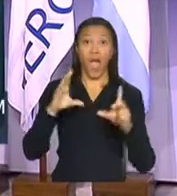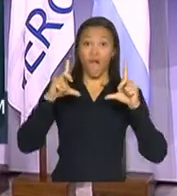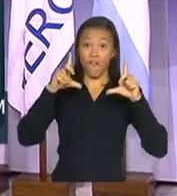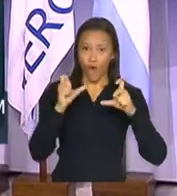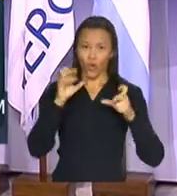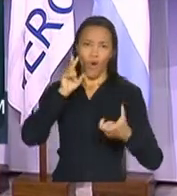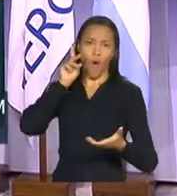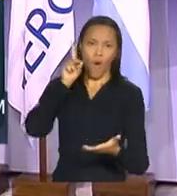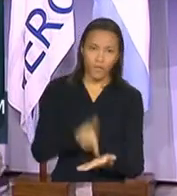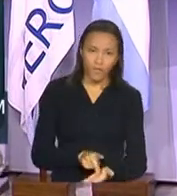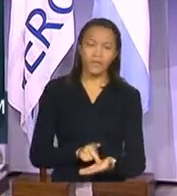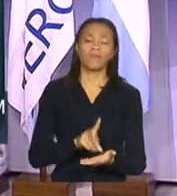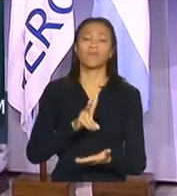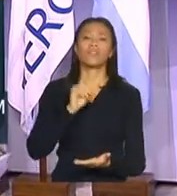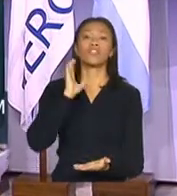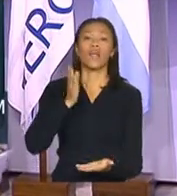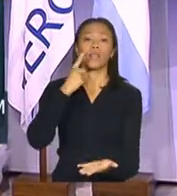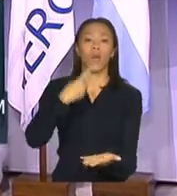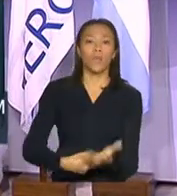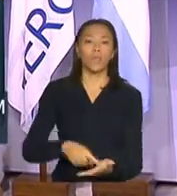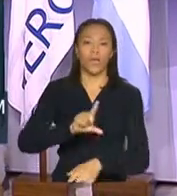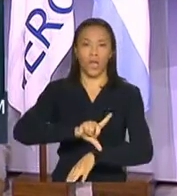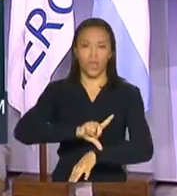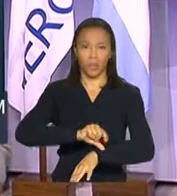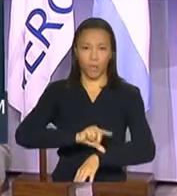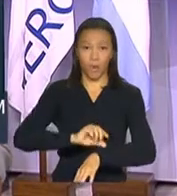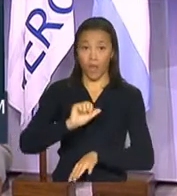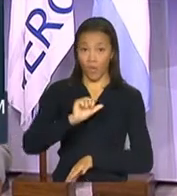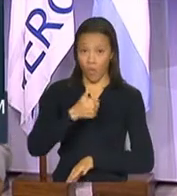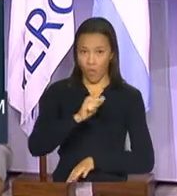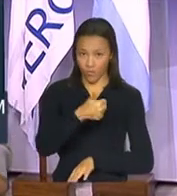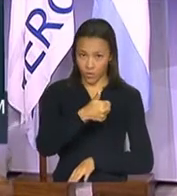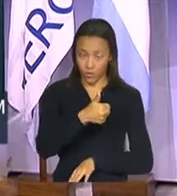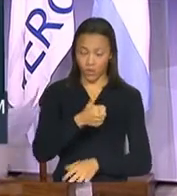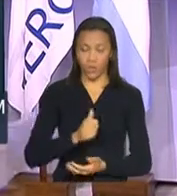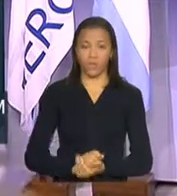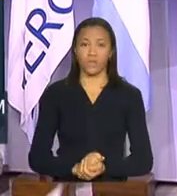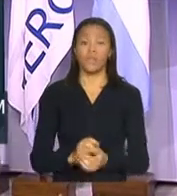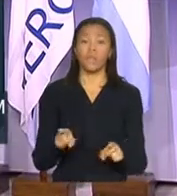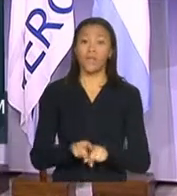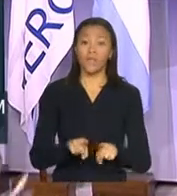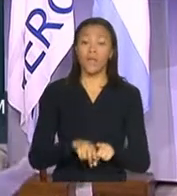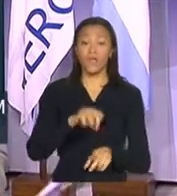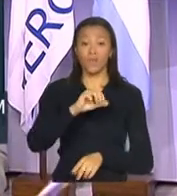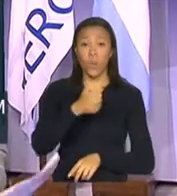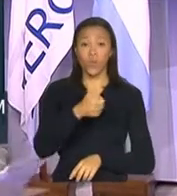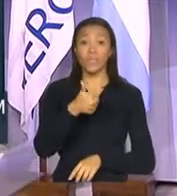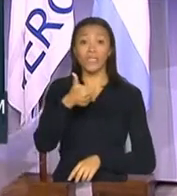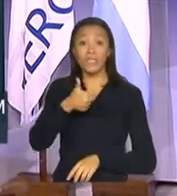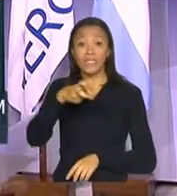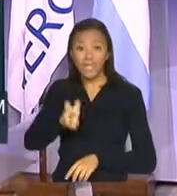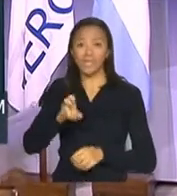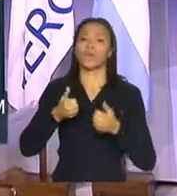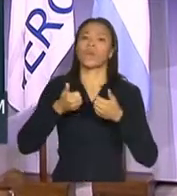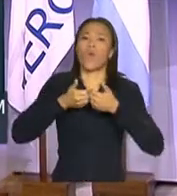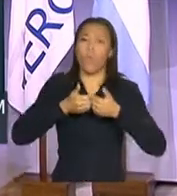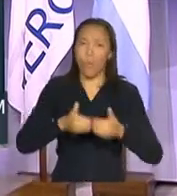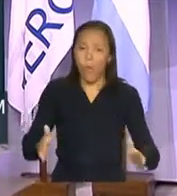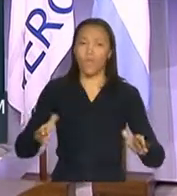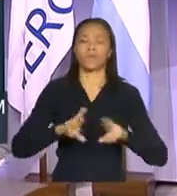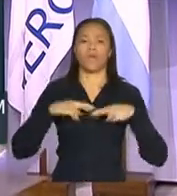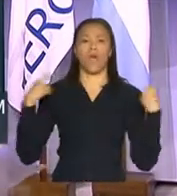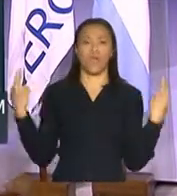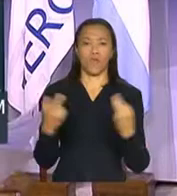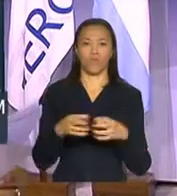fotografia oficial está marcada para as 11 horas. E às 11h15 tem início, então, a reunião